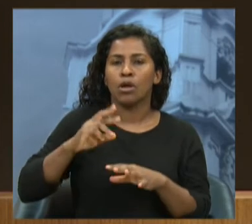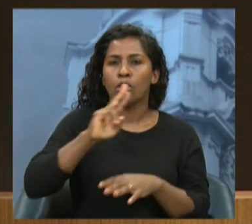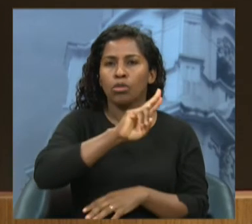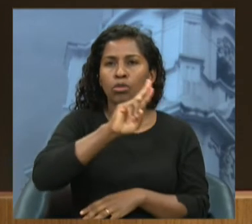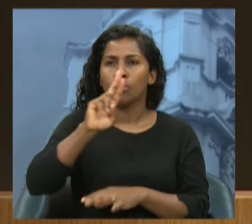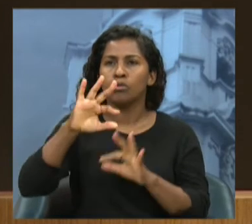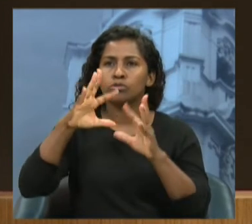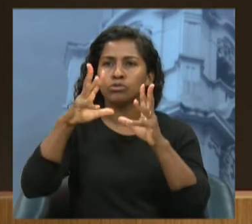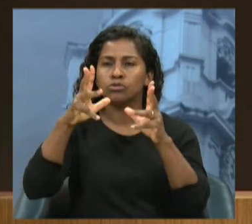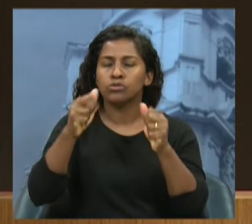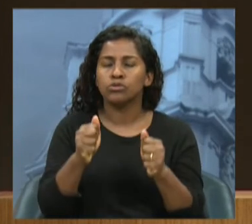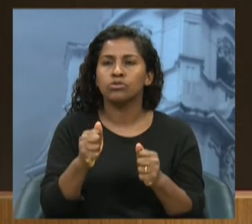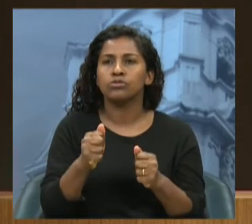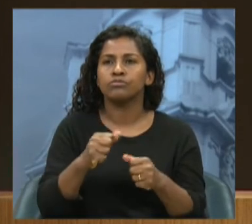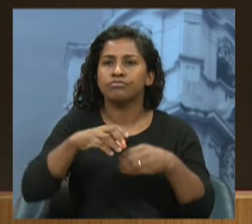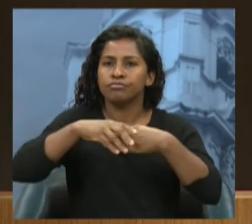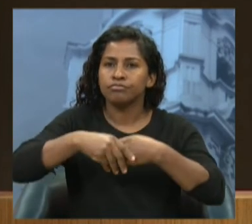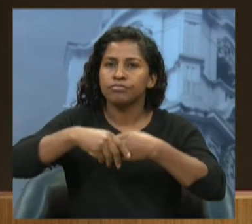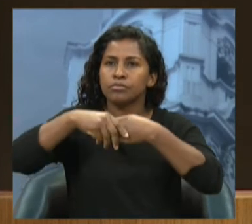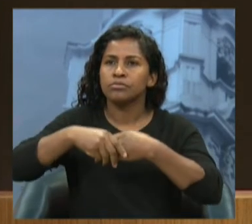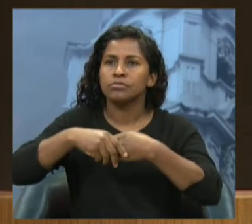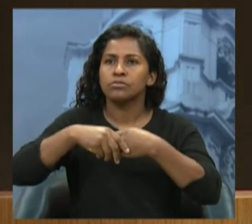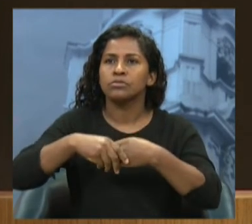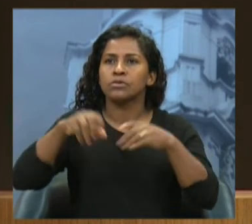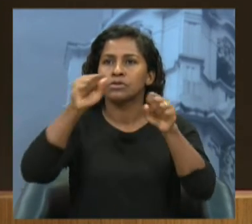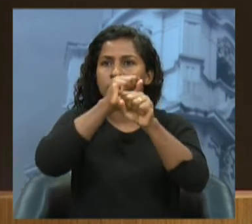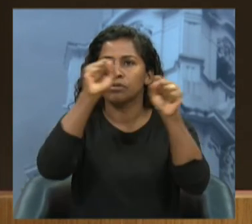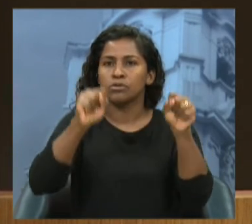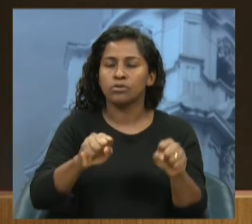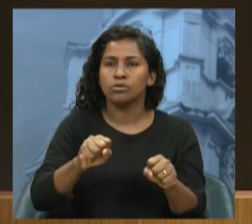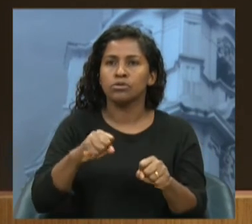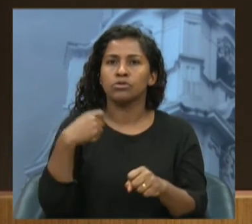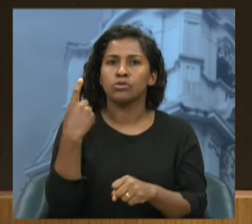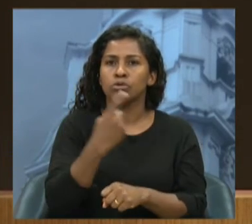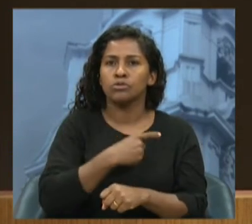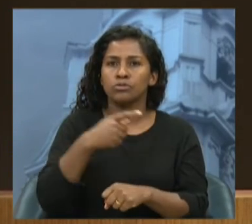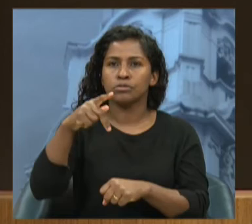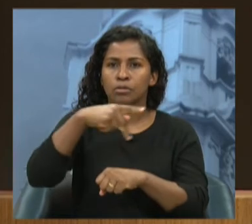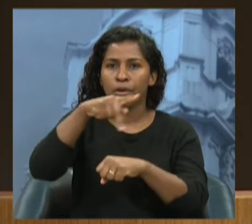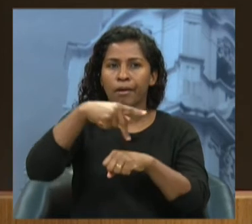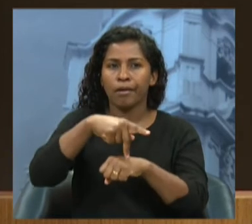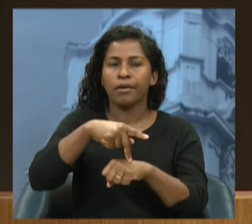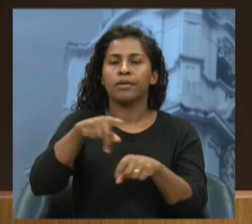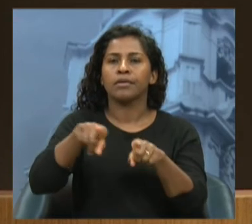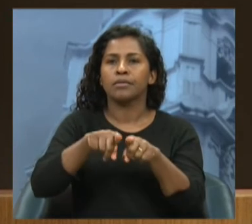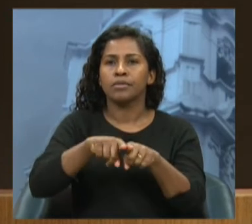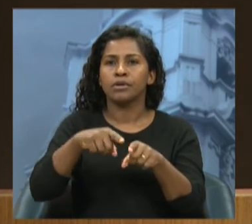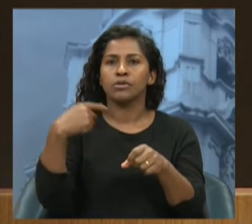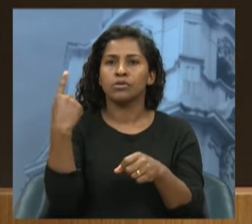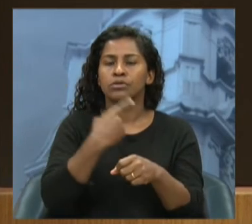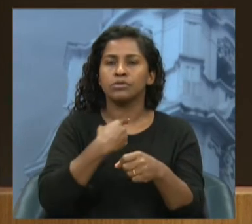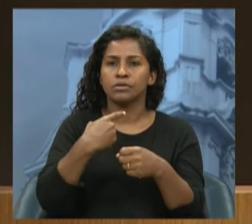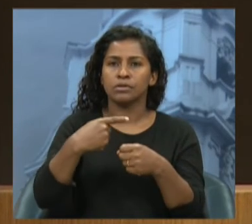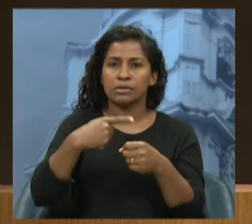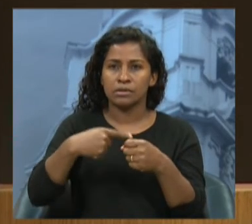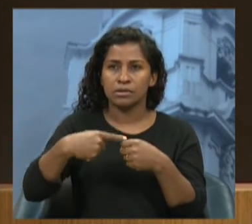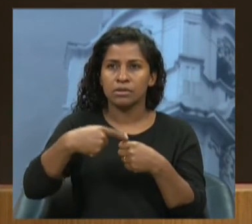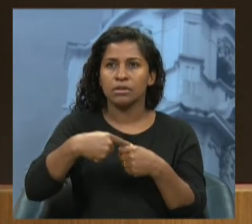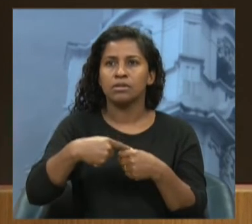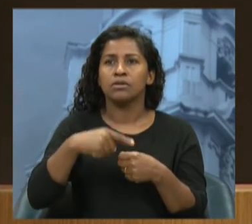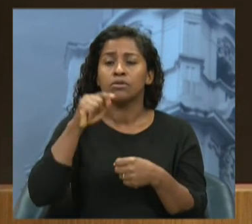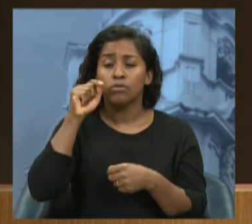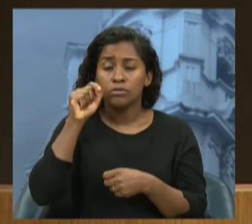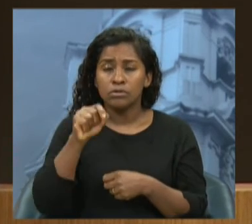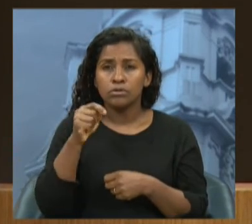vocês, estender esse cumprimento aos servidores públicos do nosso país, da nossa cidade, pois são vocês que criam as